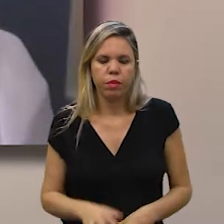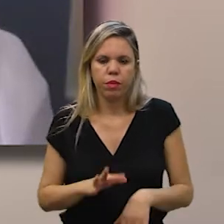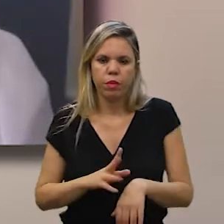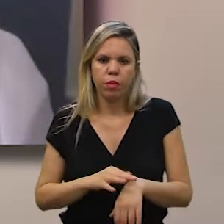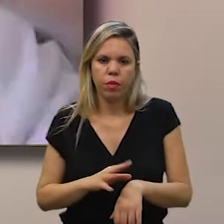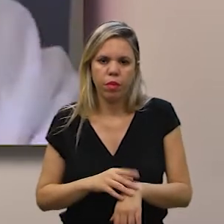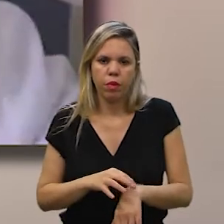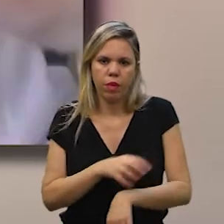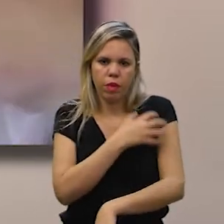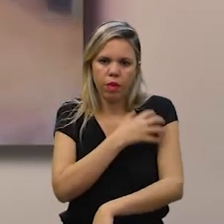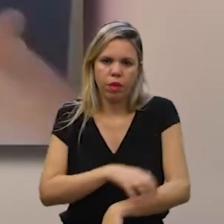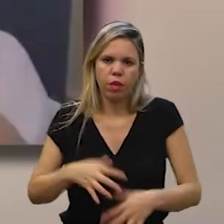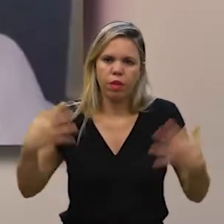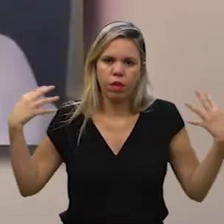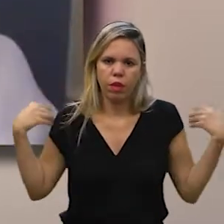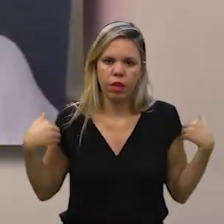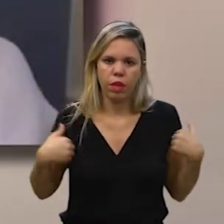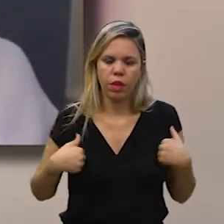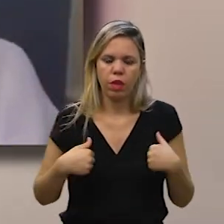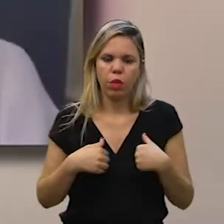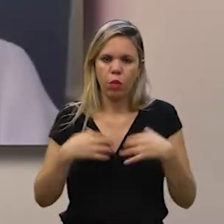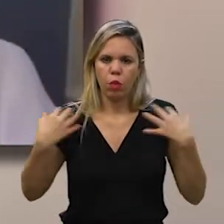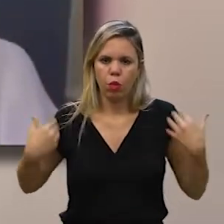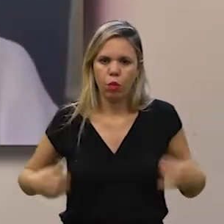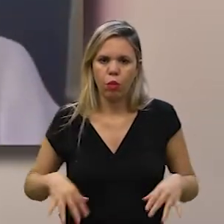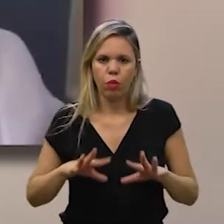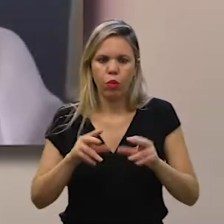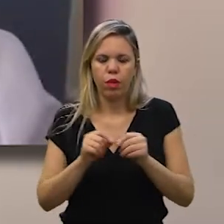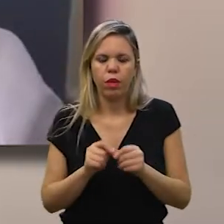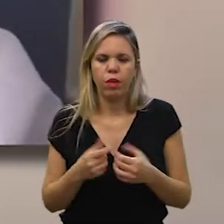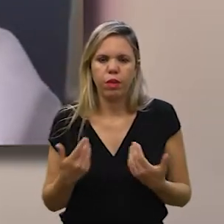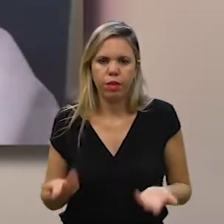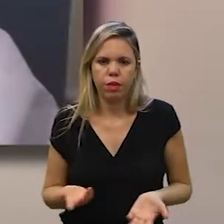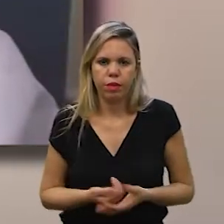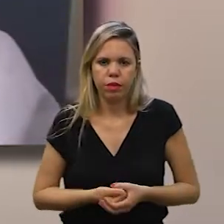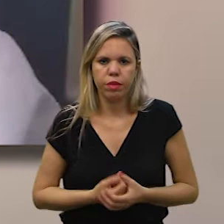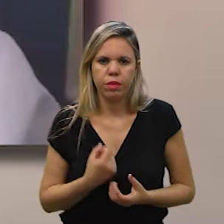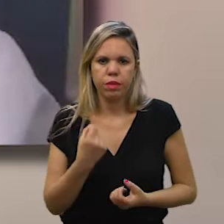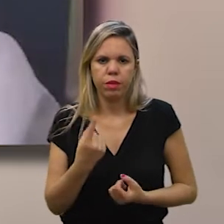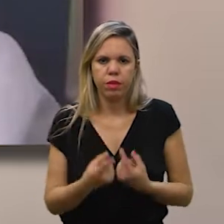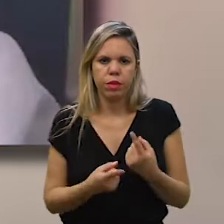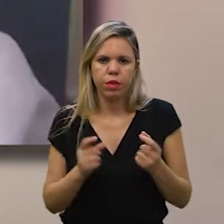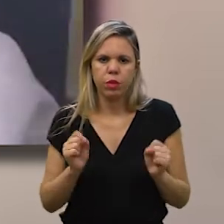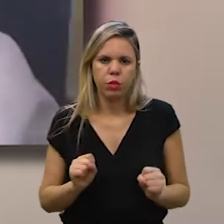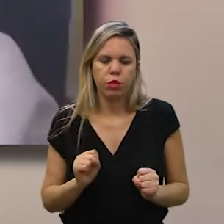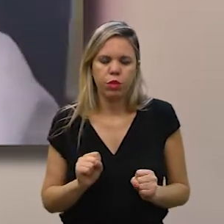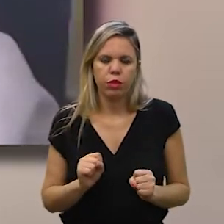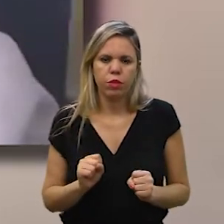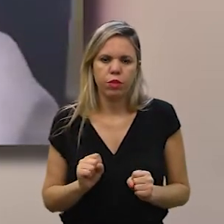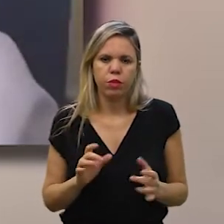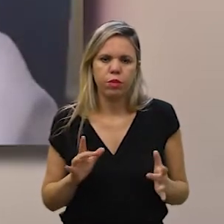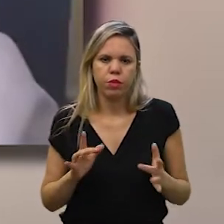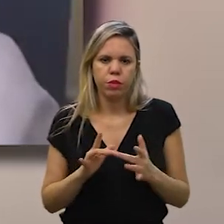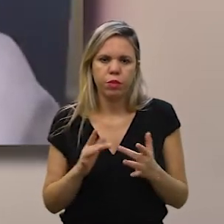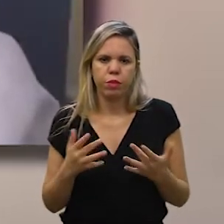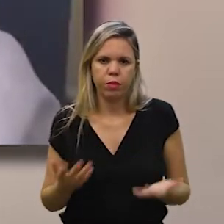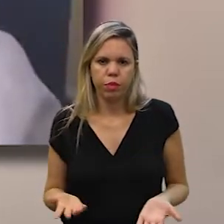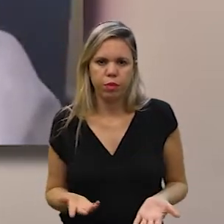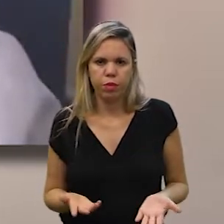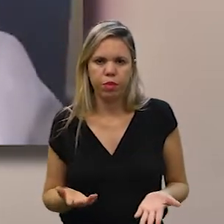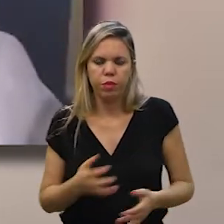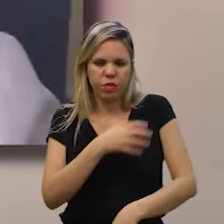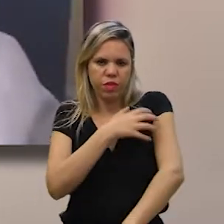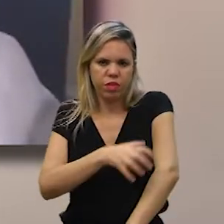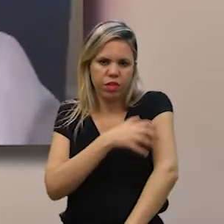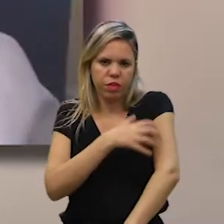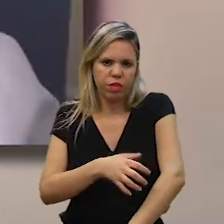dermatite atópica, por exemplo, pega muitas partes do corpo, e aí, em alguns casos, isso pode estar relacionado